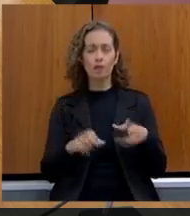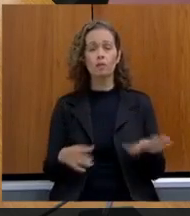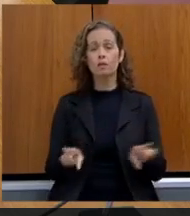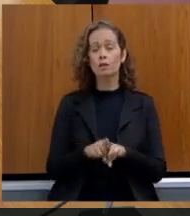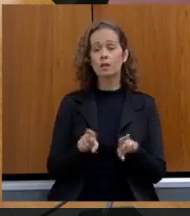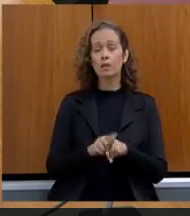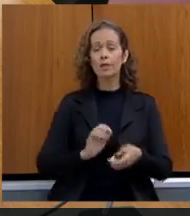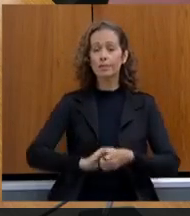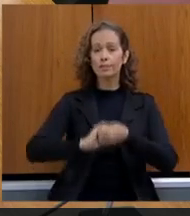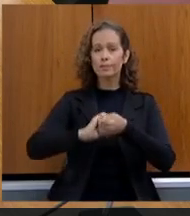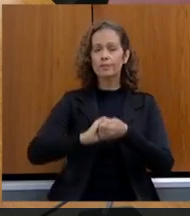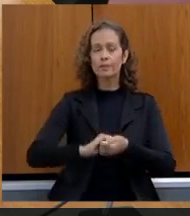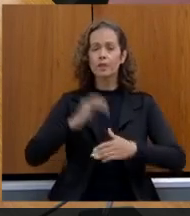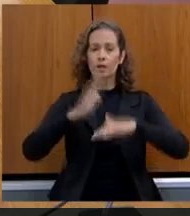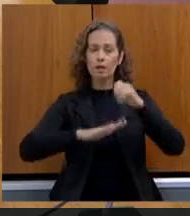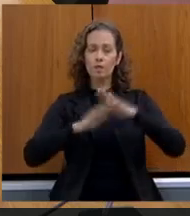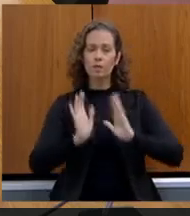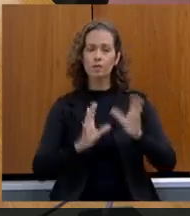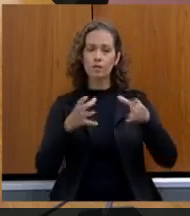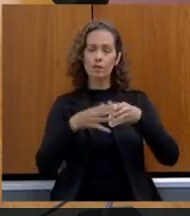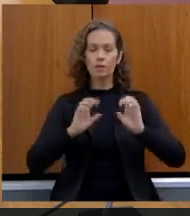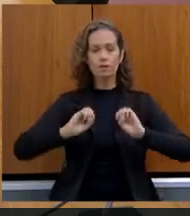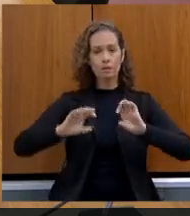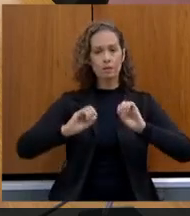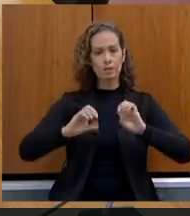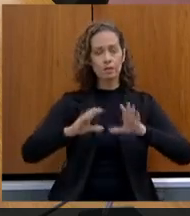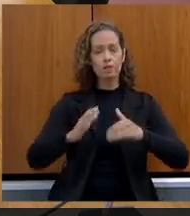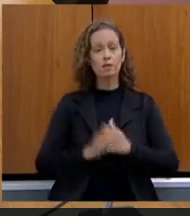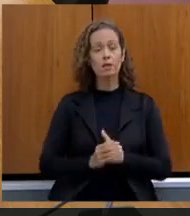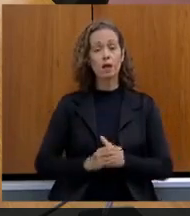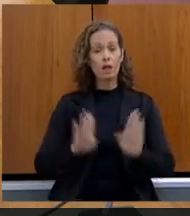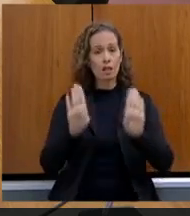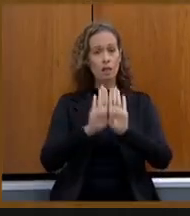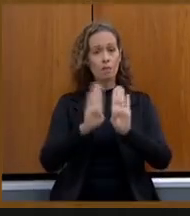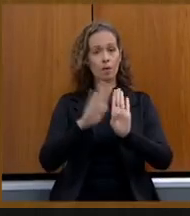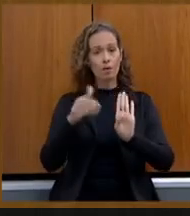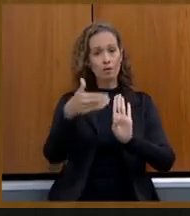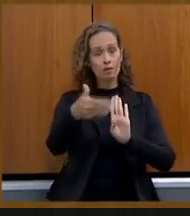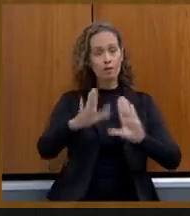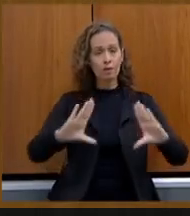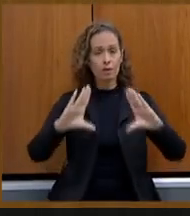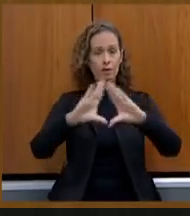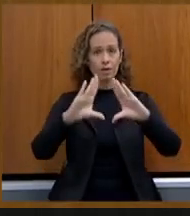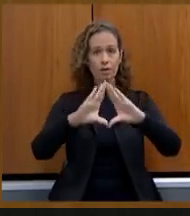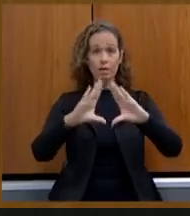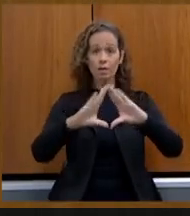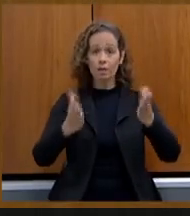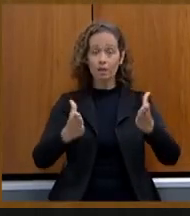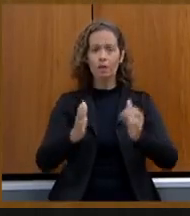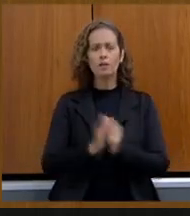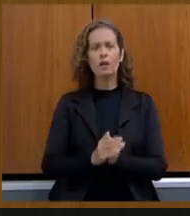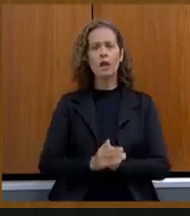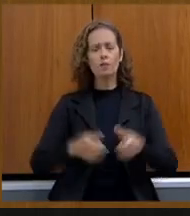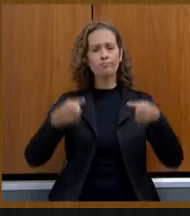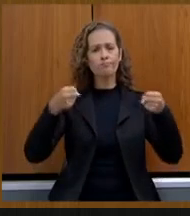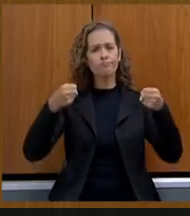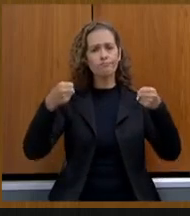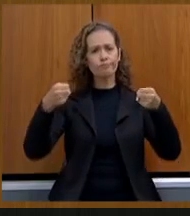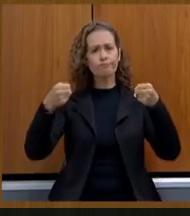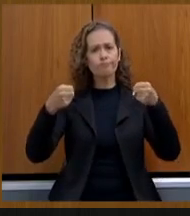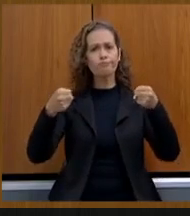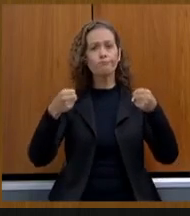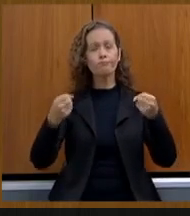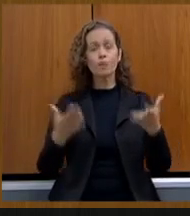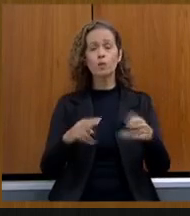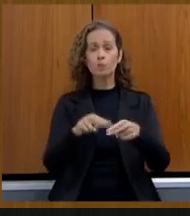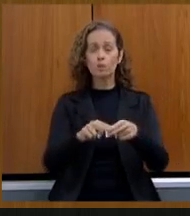quero deixar um cumprimento aos profissionais da educação que na porta que da Assembleia Legislativa faz em um ato protesto em relação